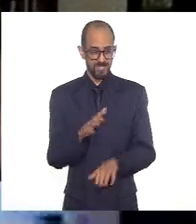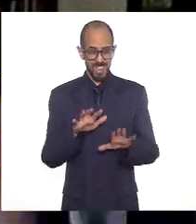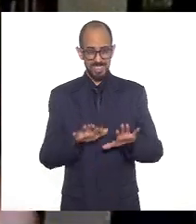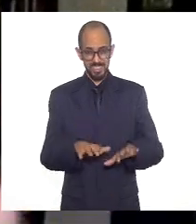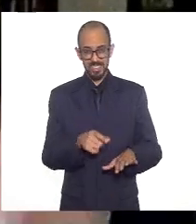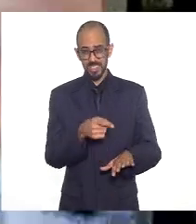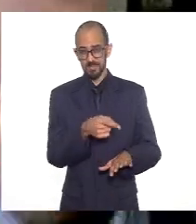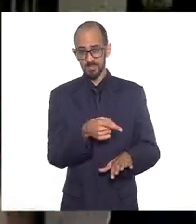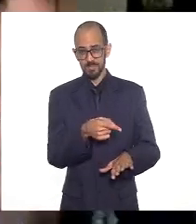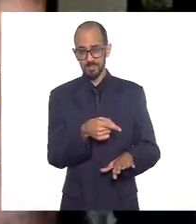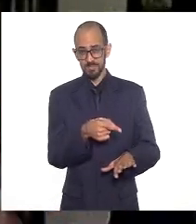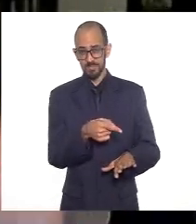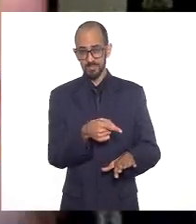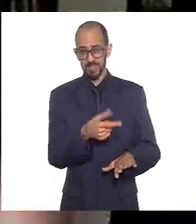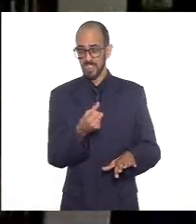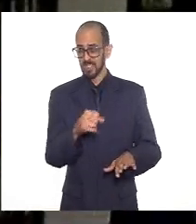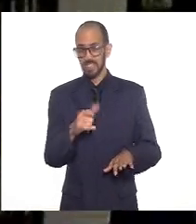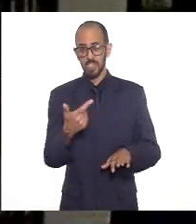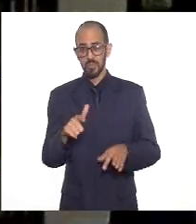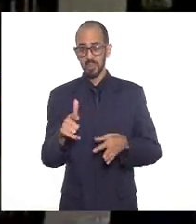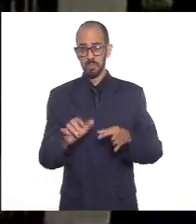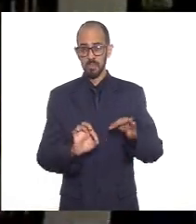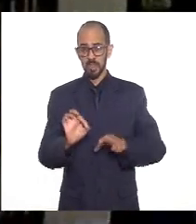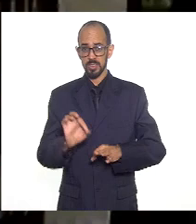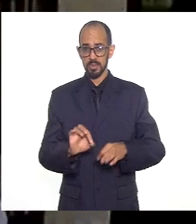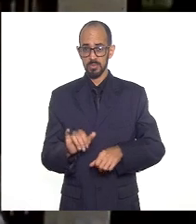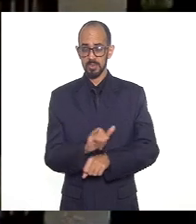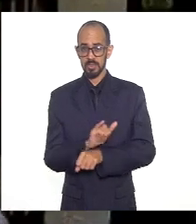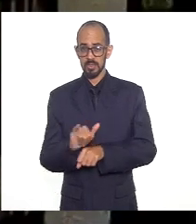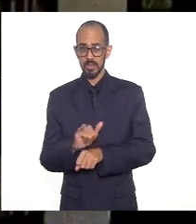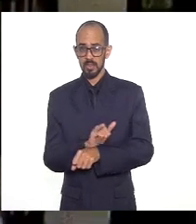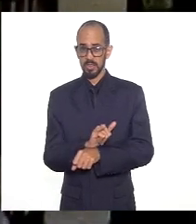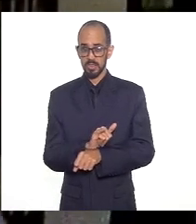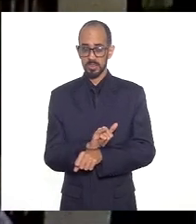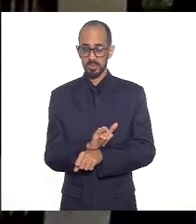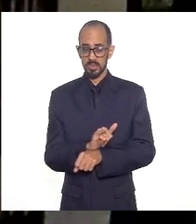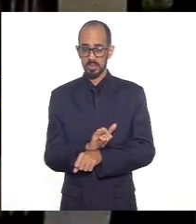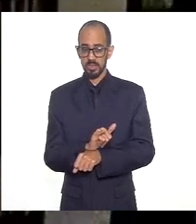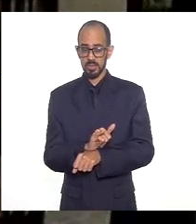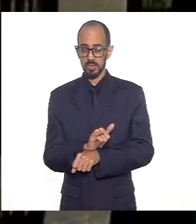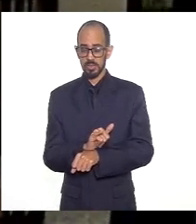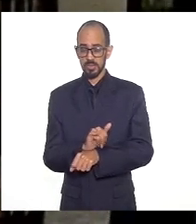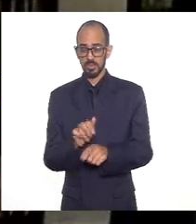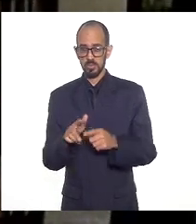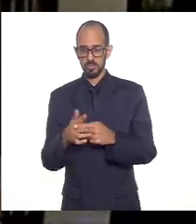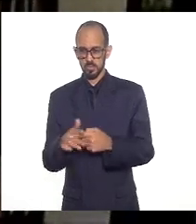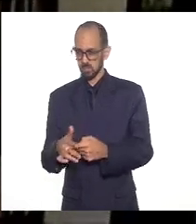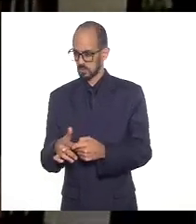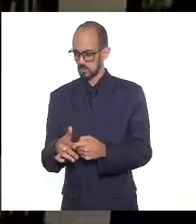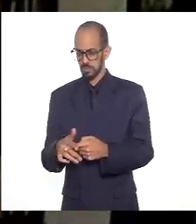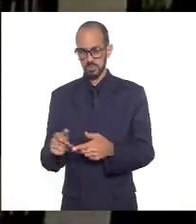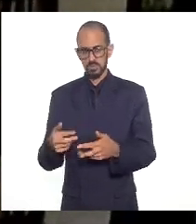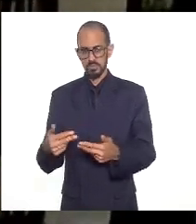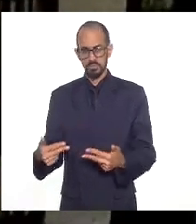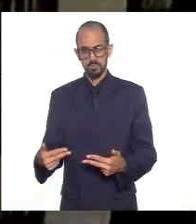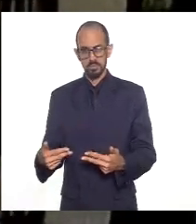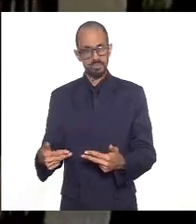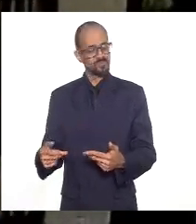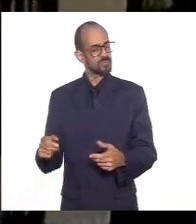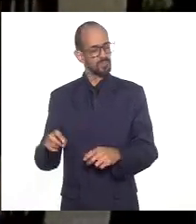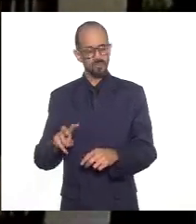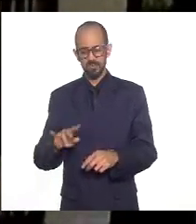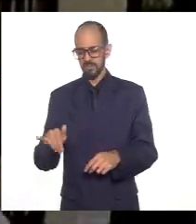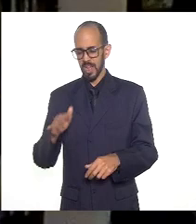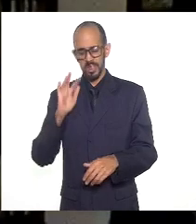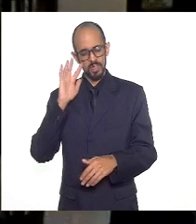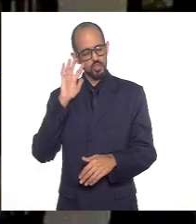se não há planejamento estratégico, intervenções pontuais não vão resolver